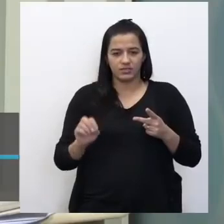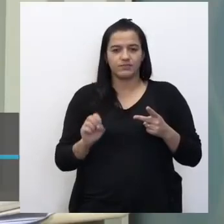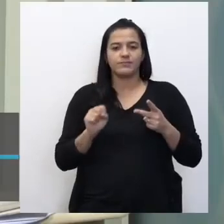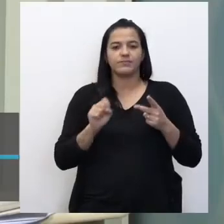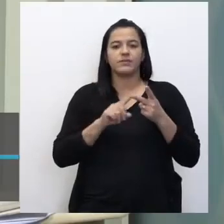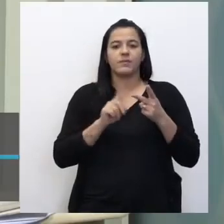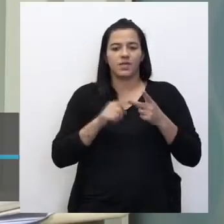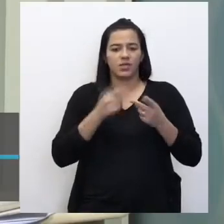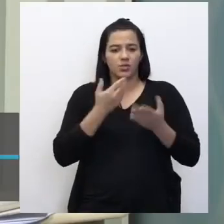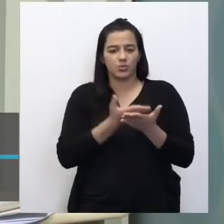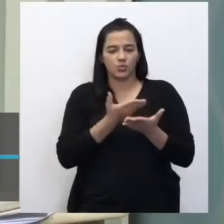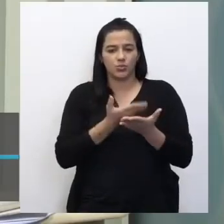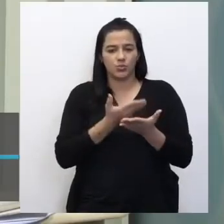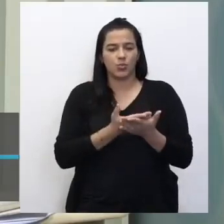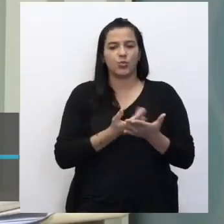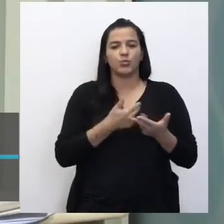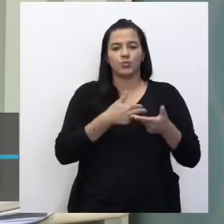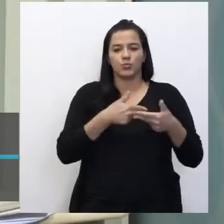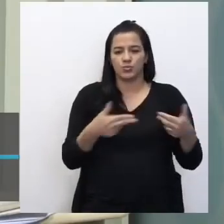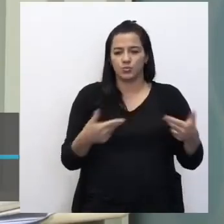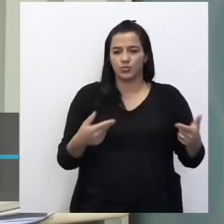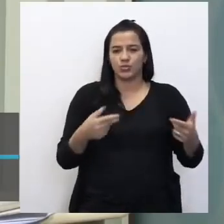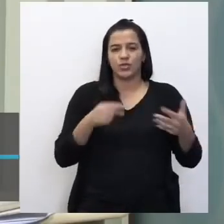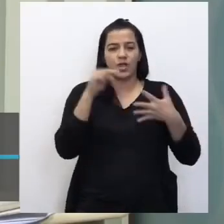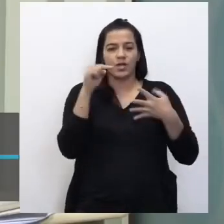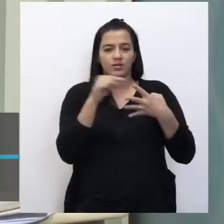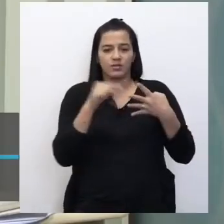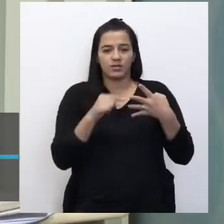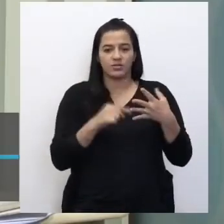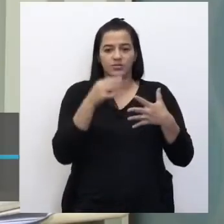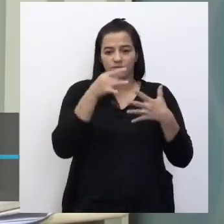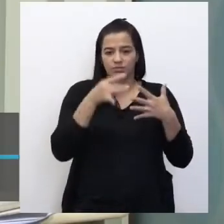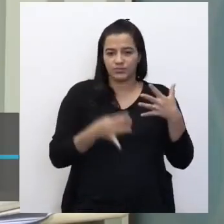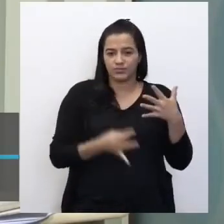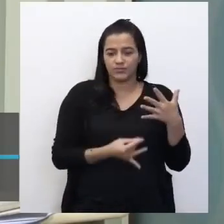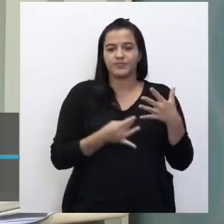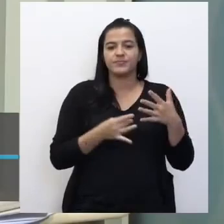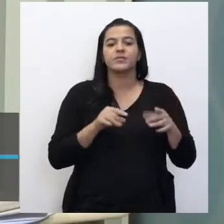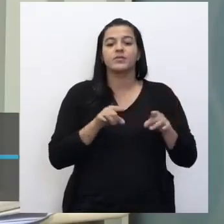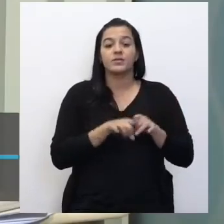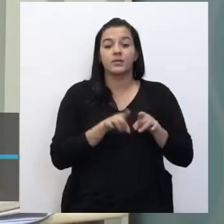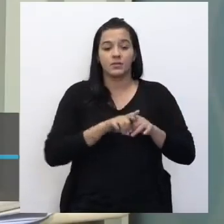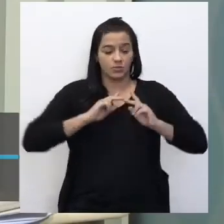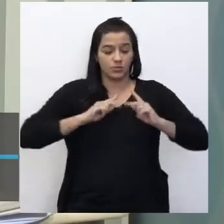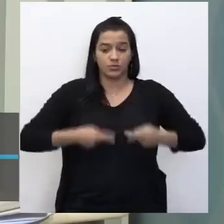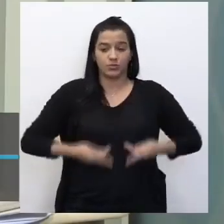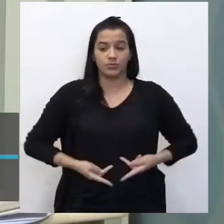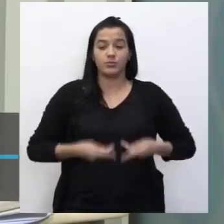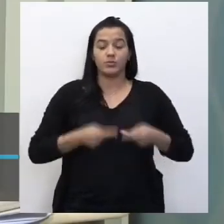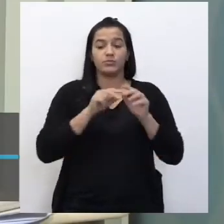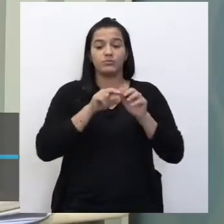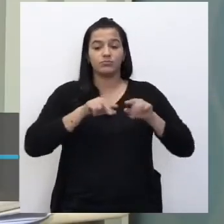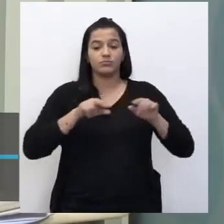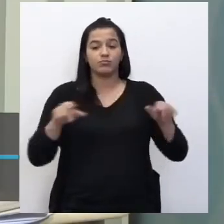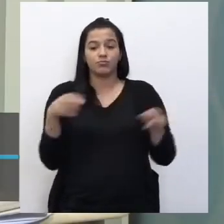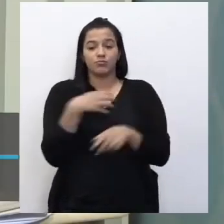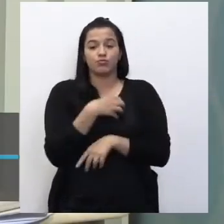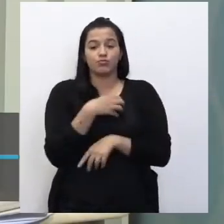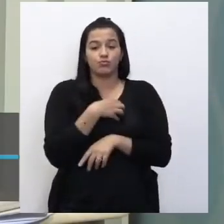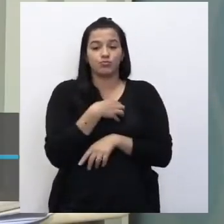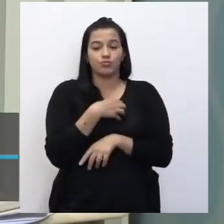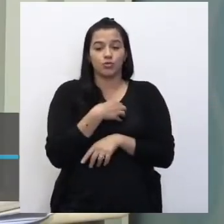tentava relacionar características físicas naturais dos seres humanos com os seus comportamentos e